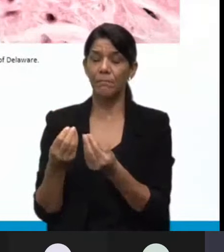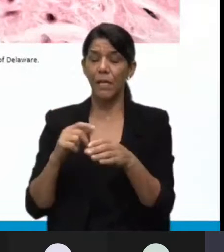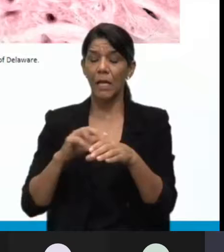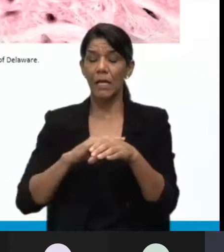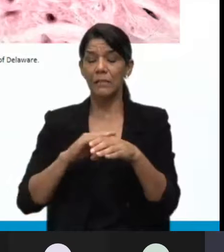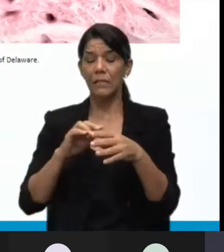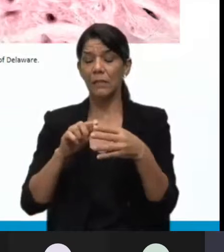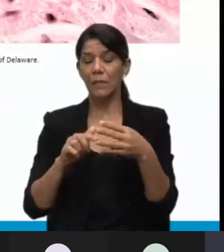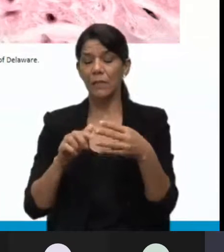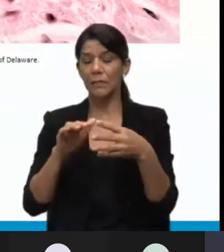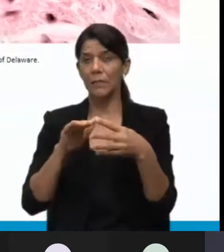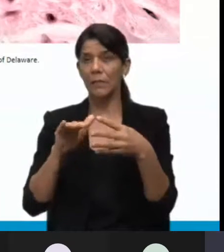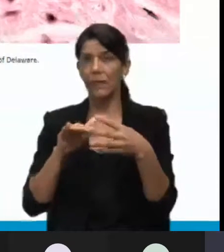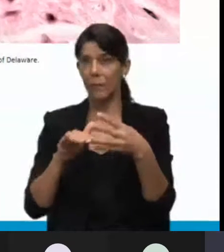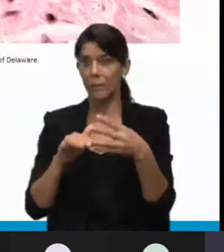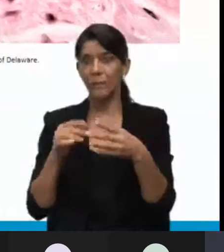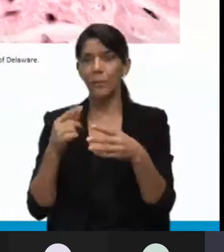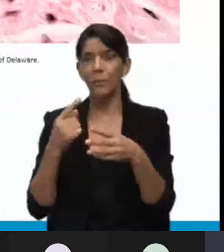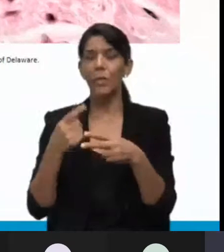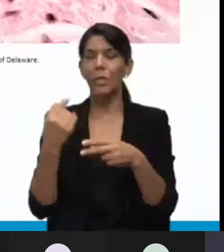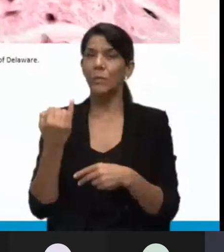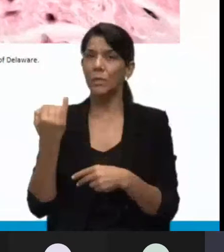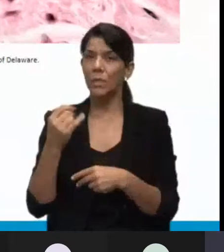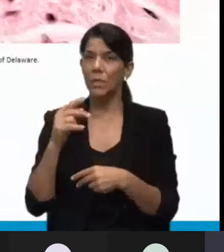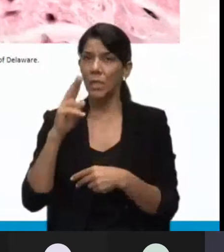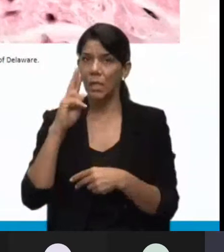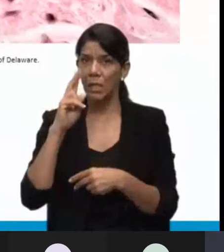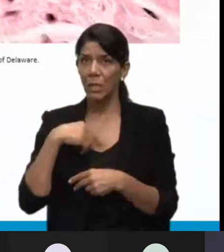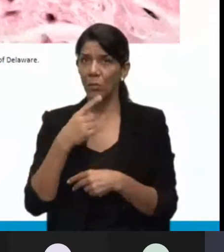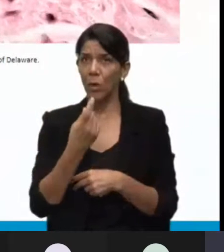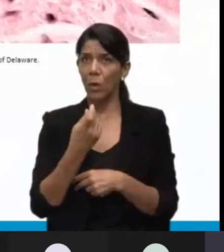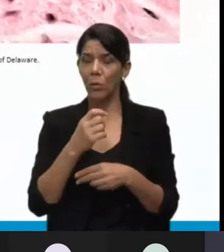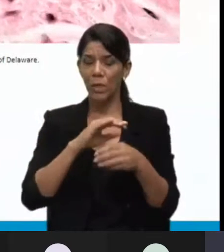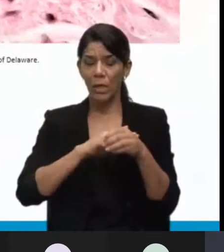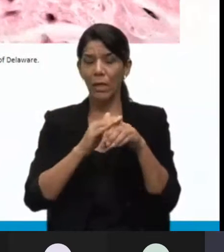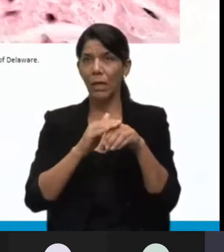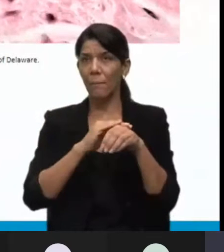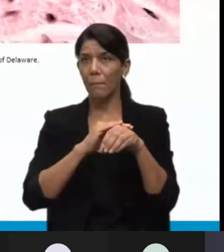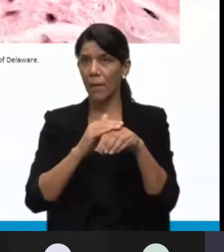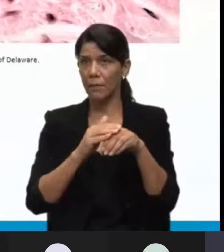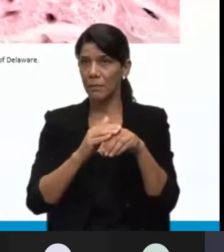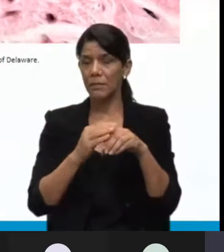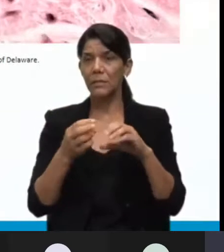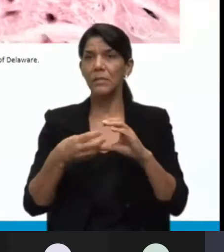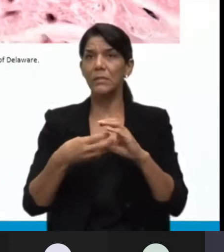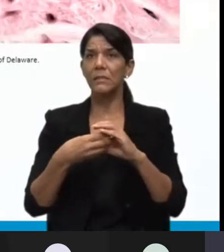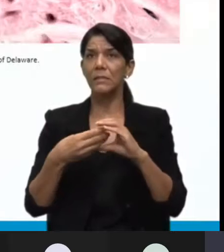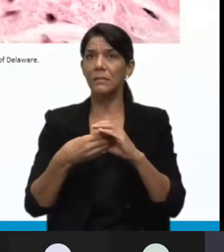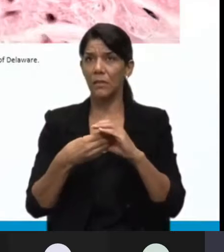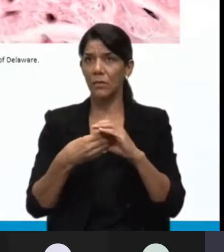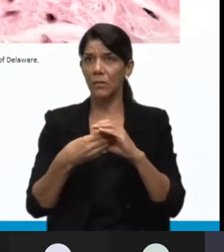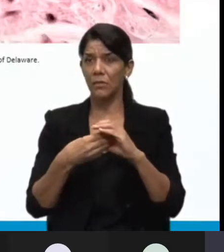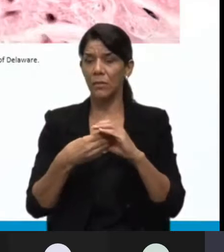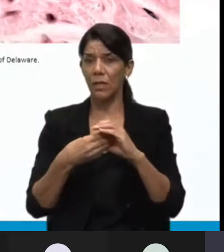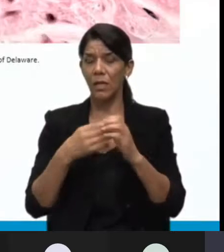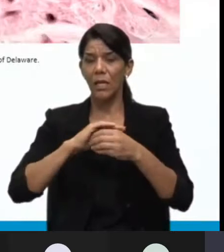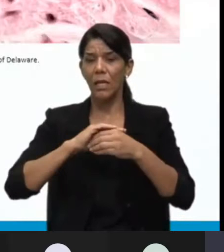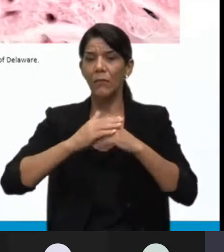as 3 camadas, tá? Por que é importante a gente ter uma única camada aqui de células,